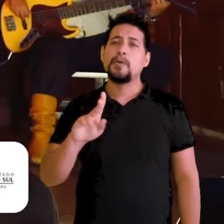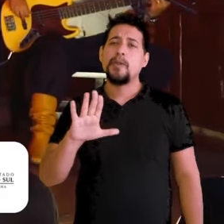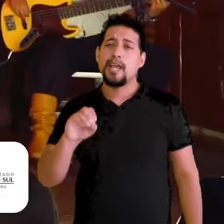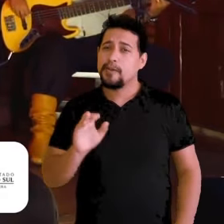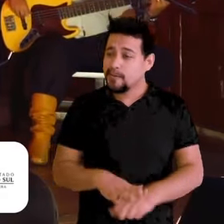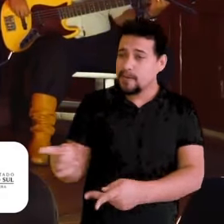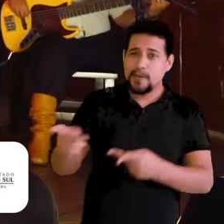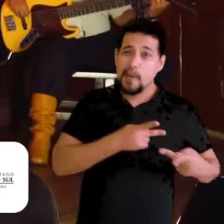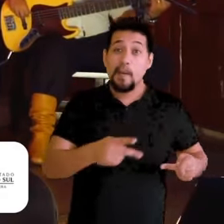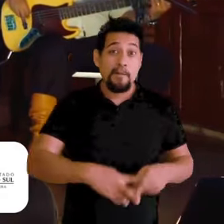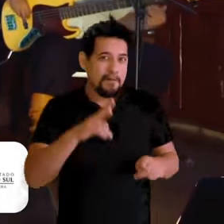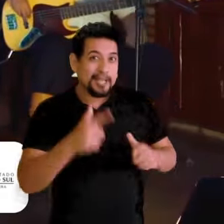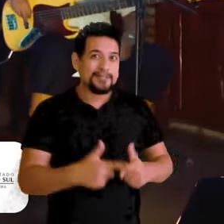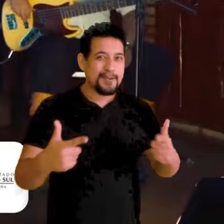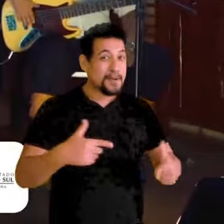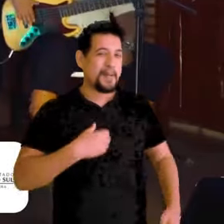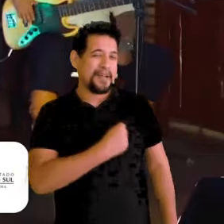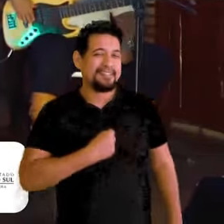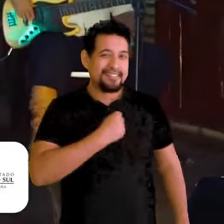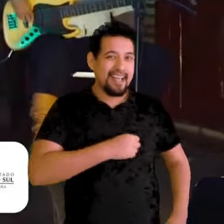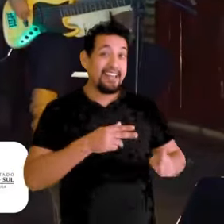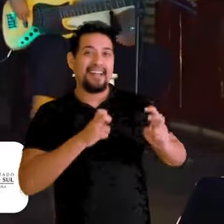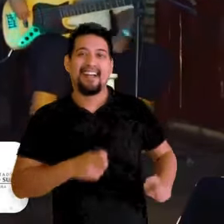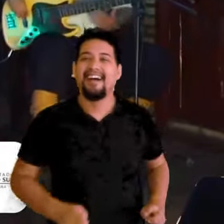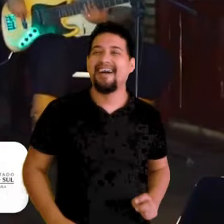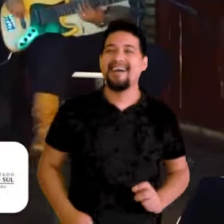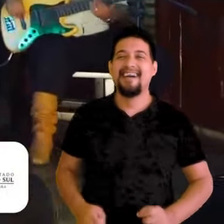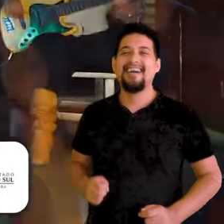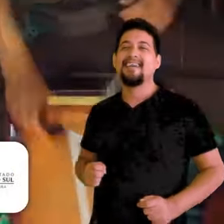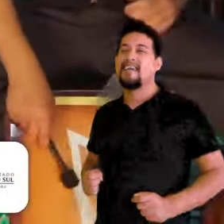chamamé, apostando na sorte pra matar a saudade.